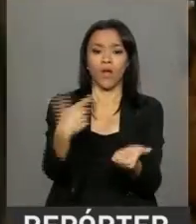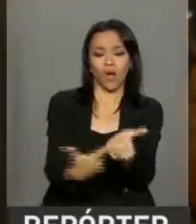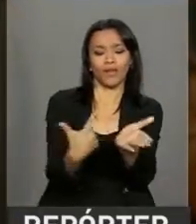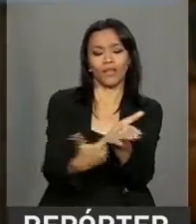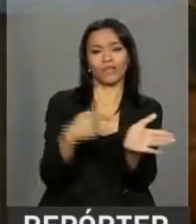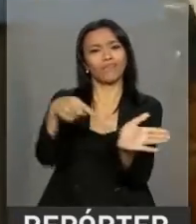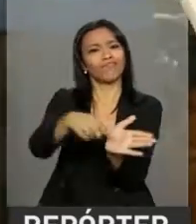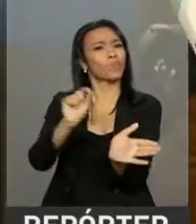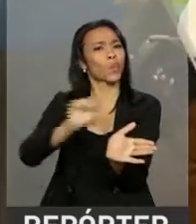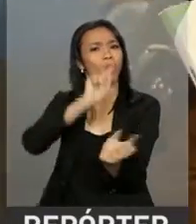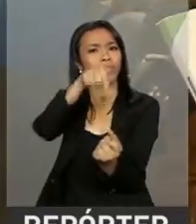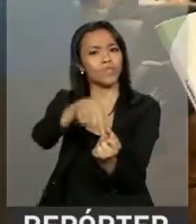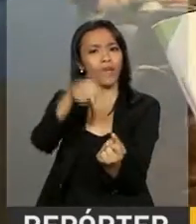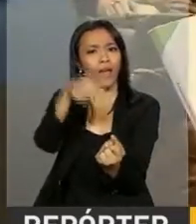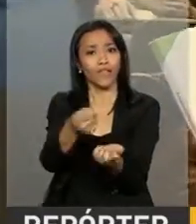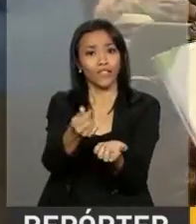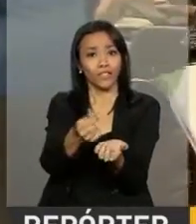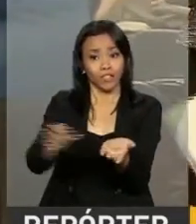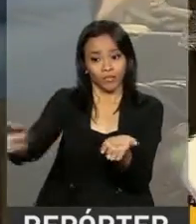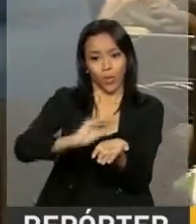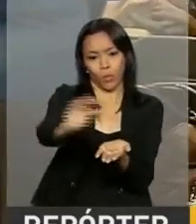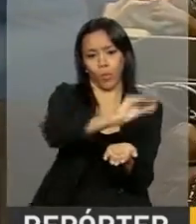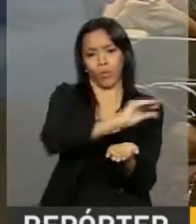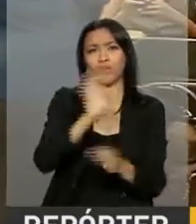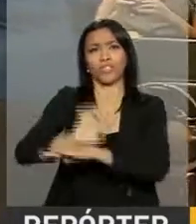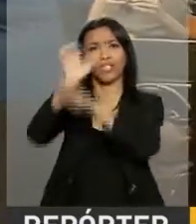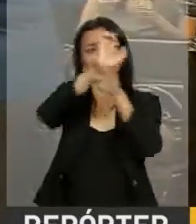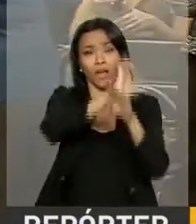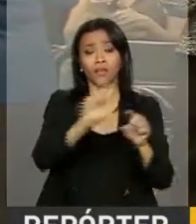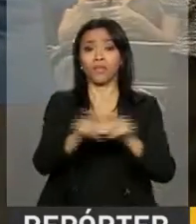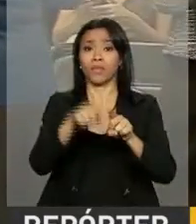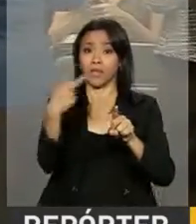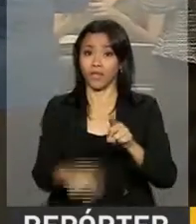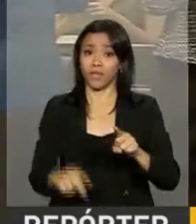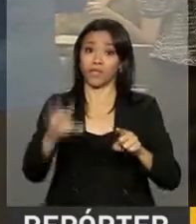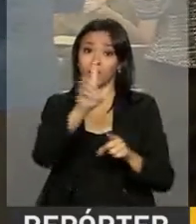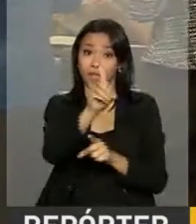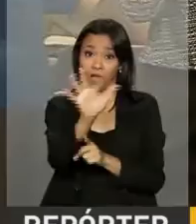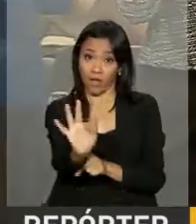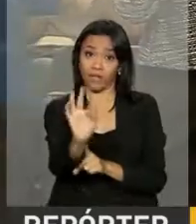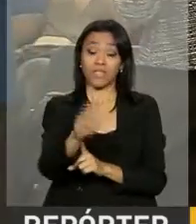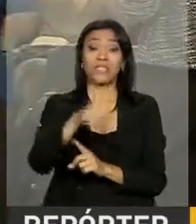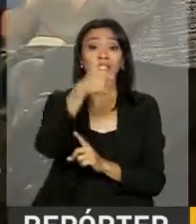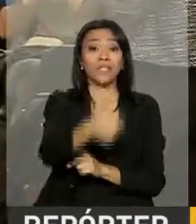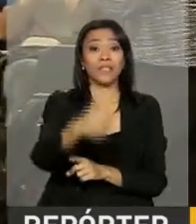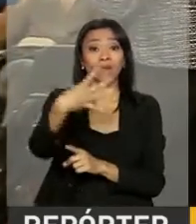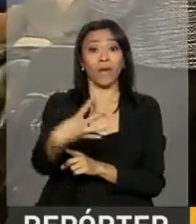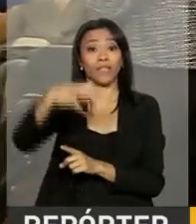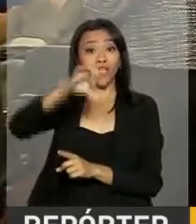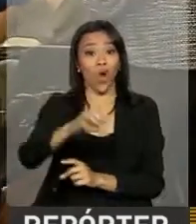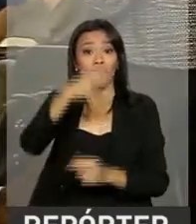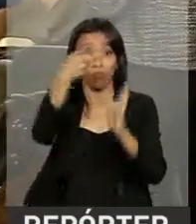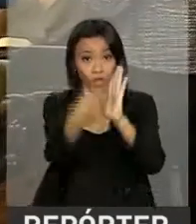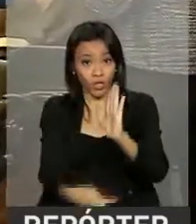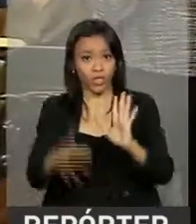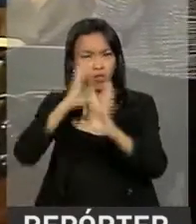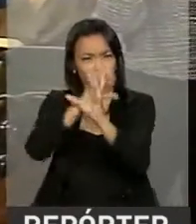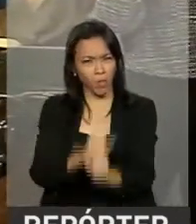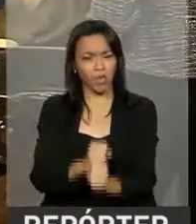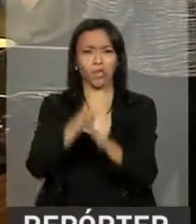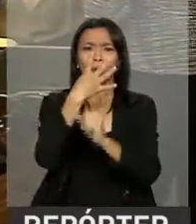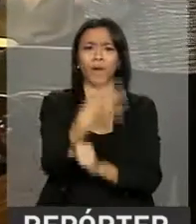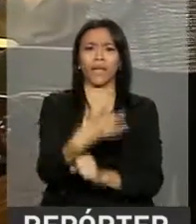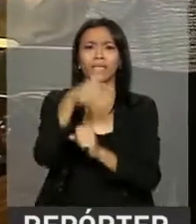oportunidades de investimentos em todos os estados e no distrito federal são 149 projetos que totalizam 47